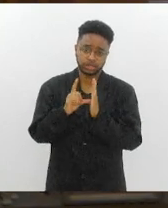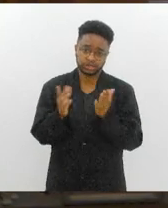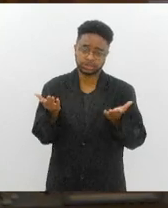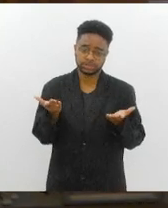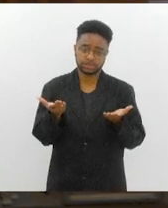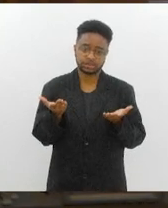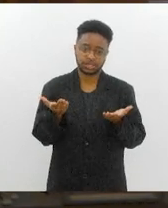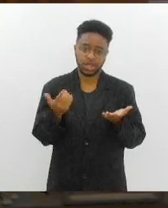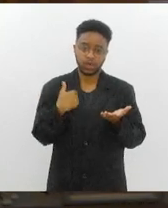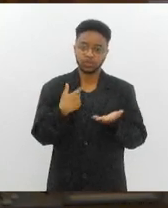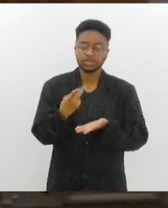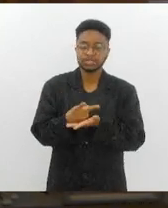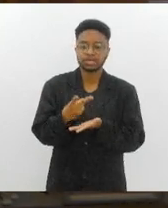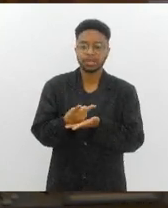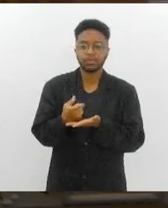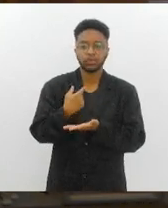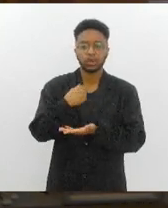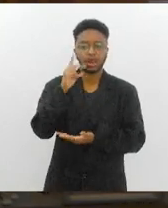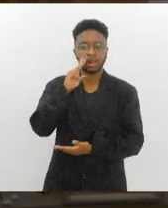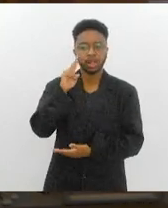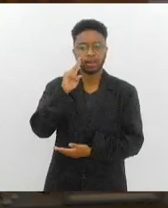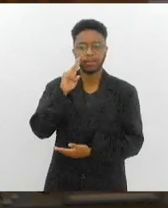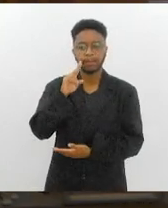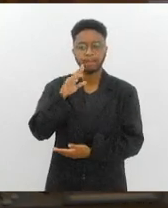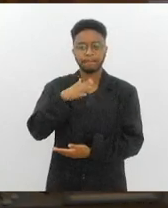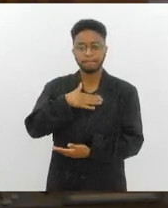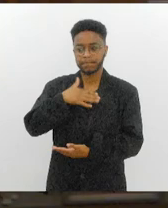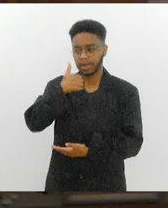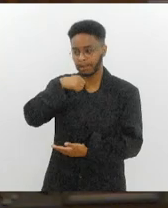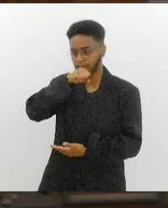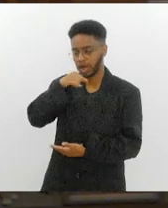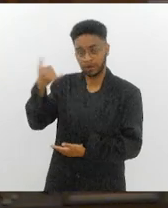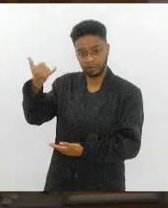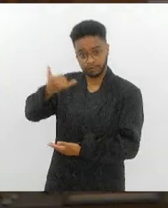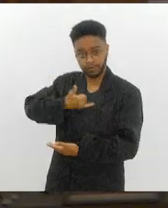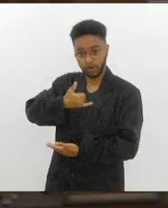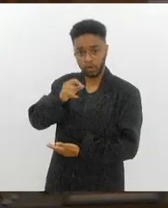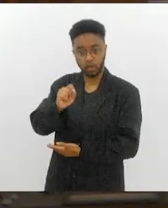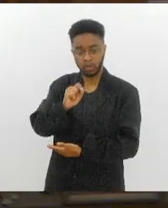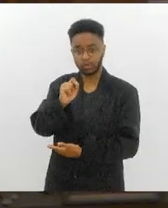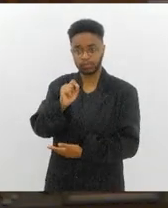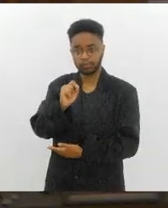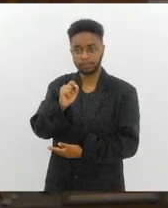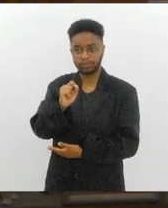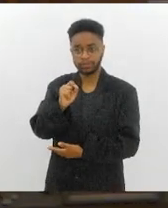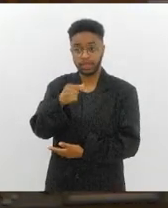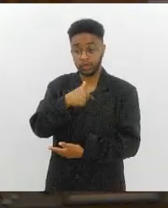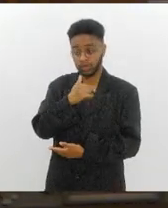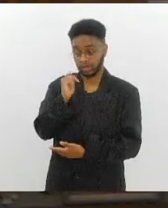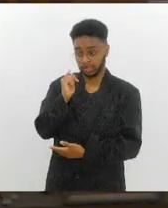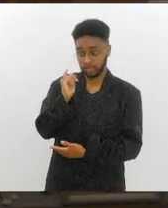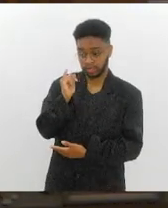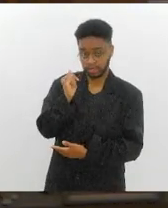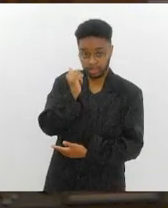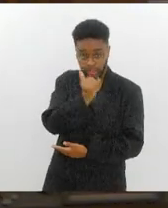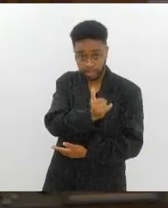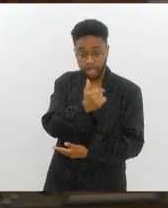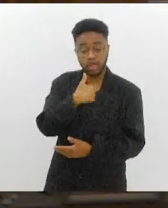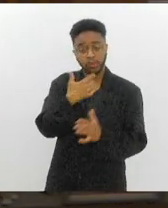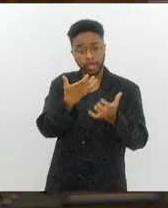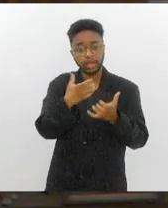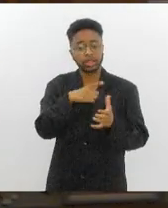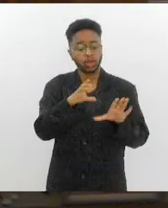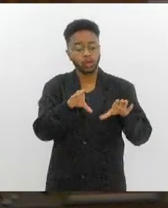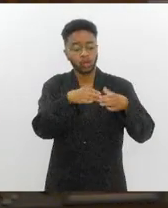Eu sempre me lembro que a minha mãe falava para mim, quando eu falei para ela que eu queria ter uma companhia de